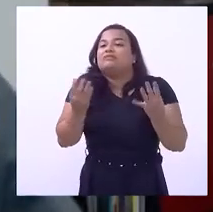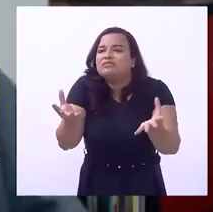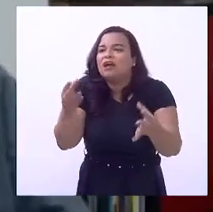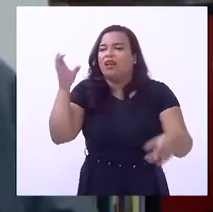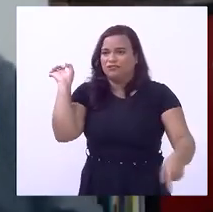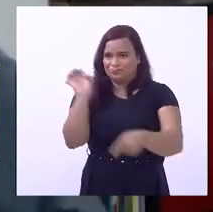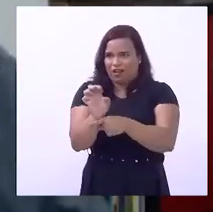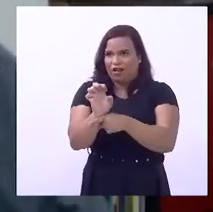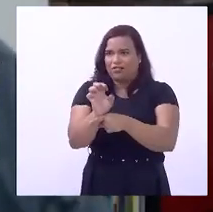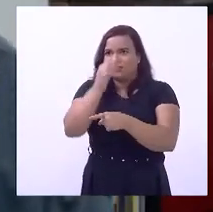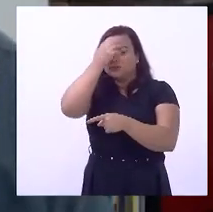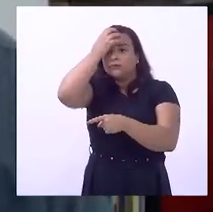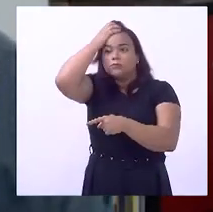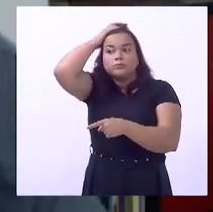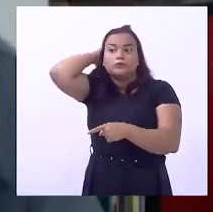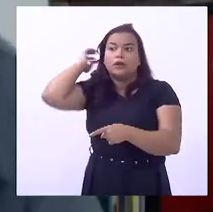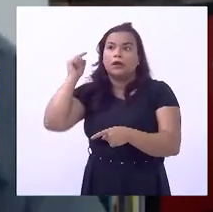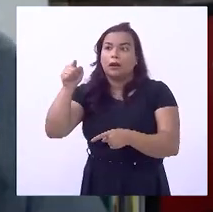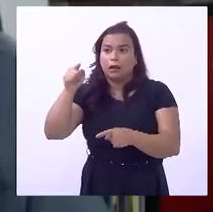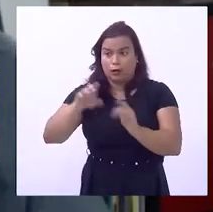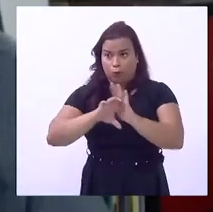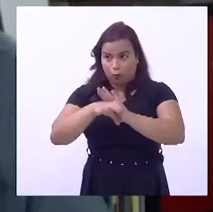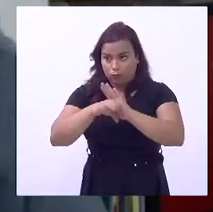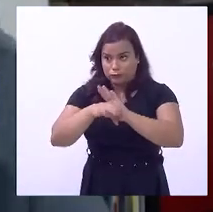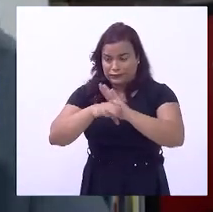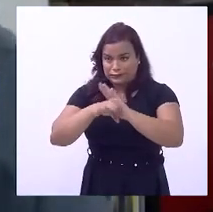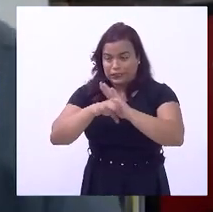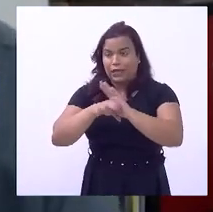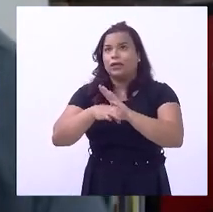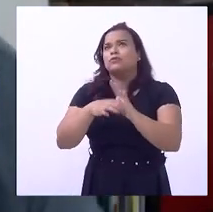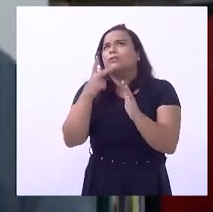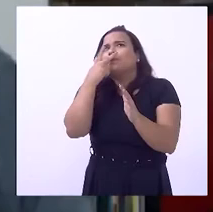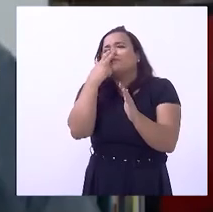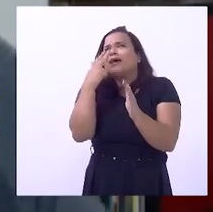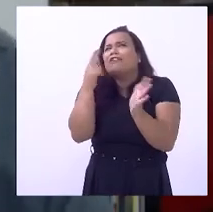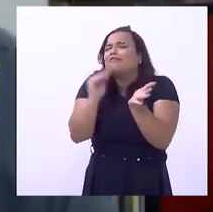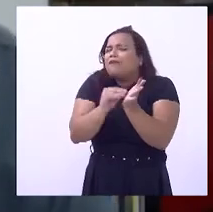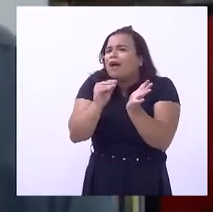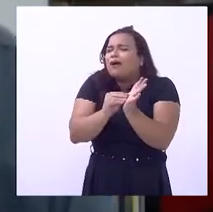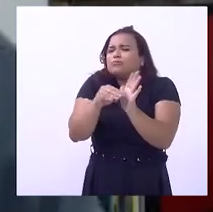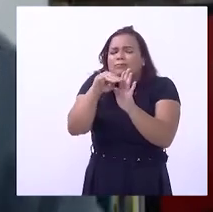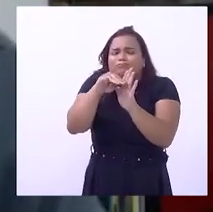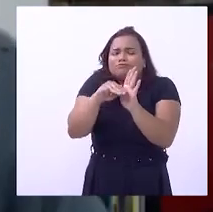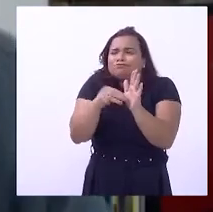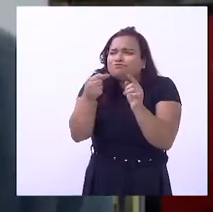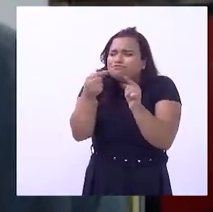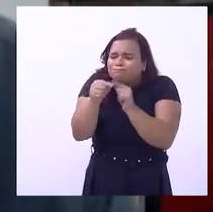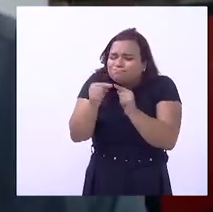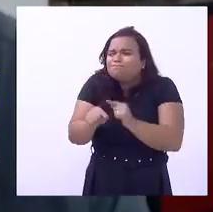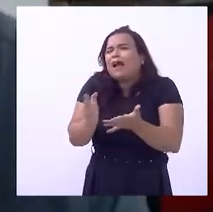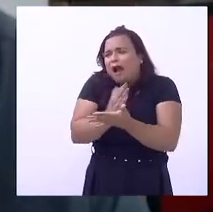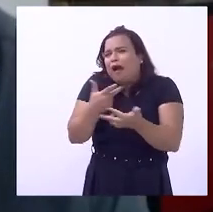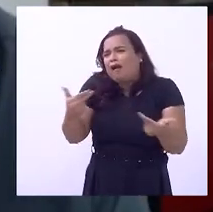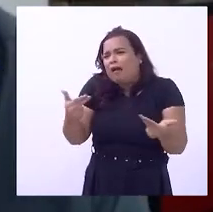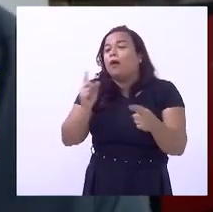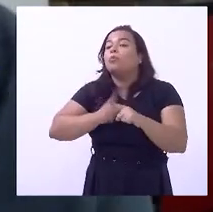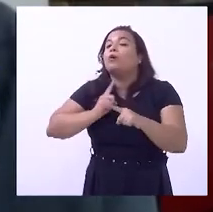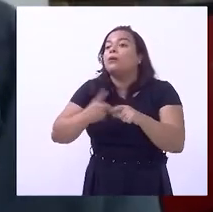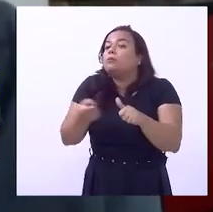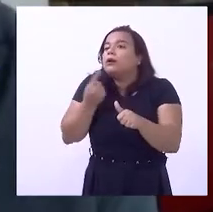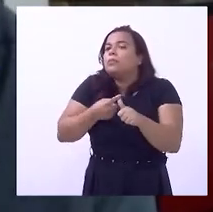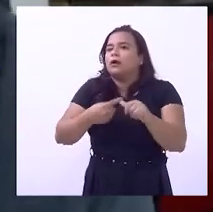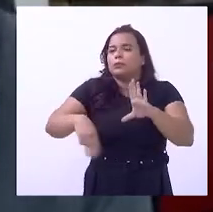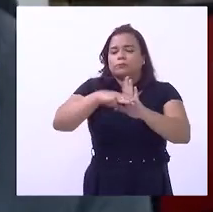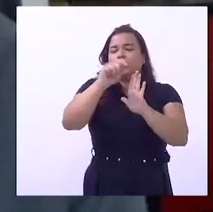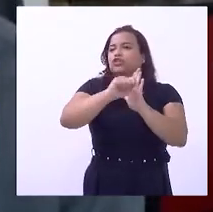Estado a um conceito que não é adequado. Primeiro, porque está escrito no projeto o fim do genocídio